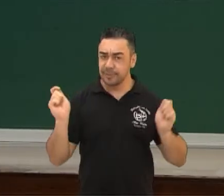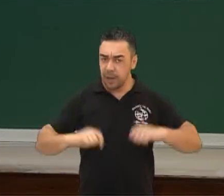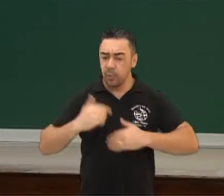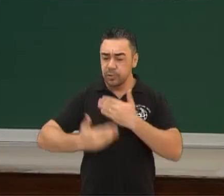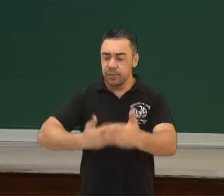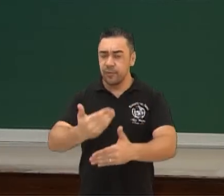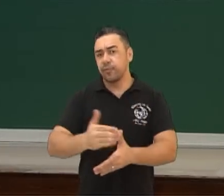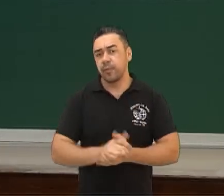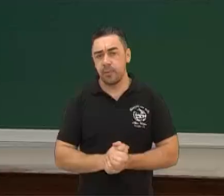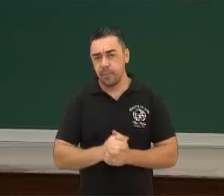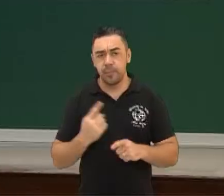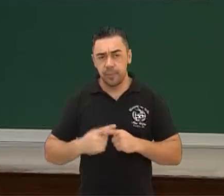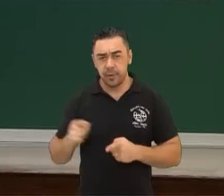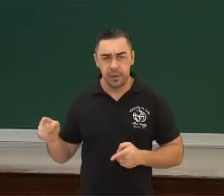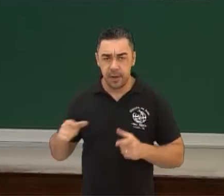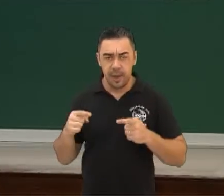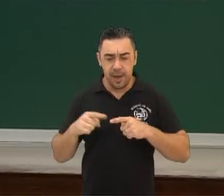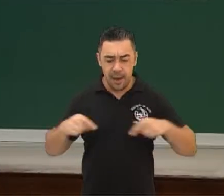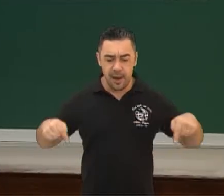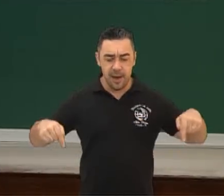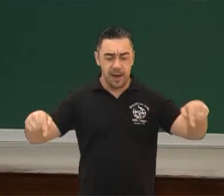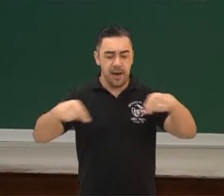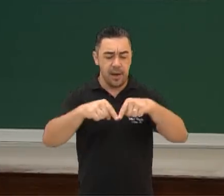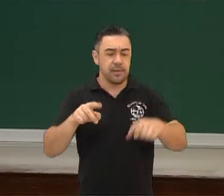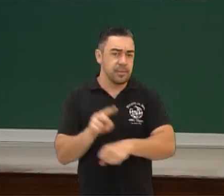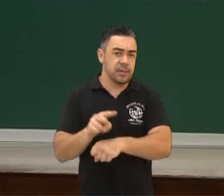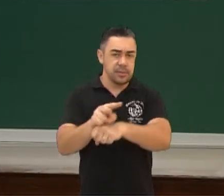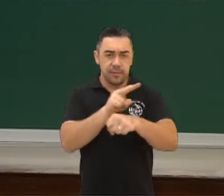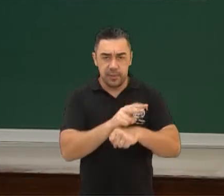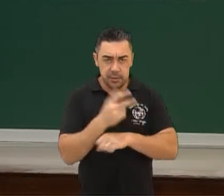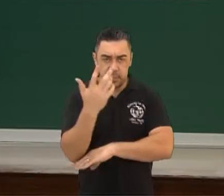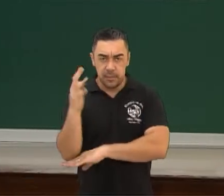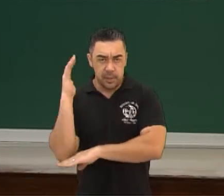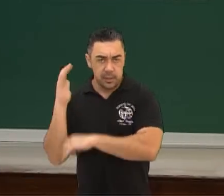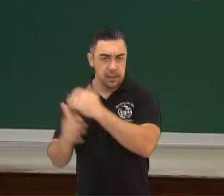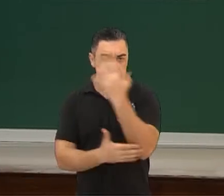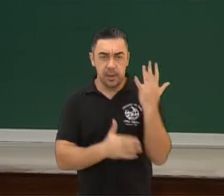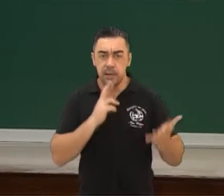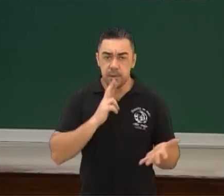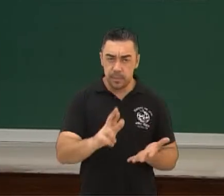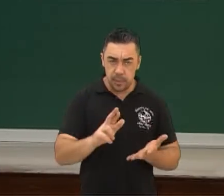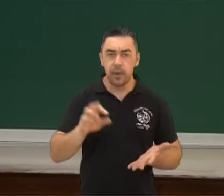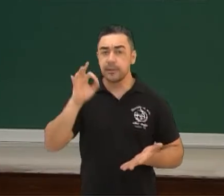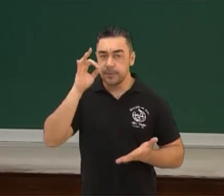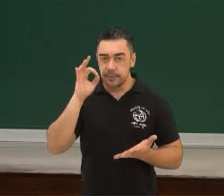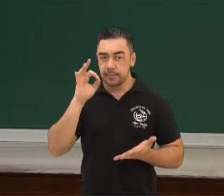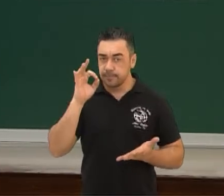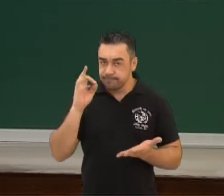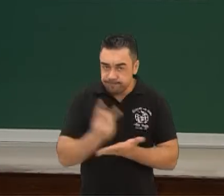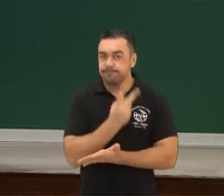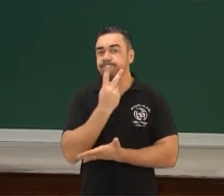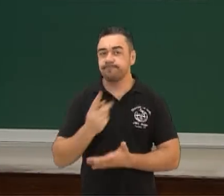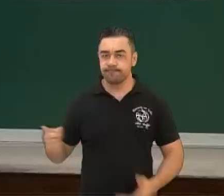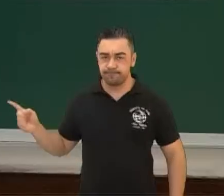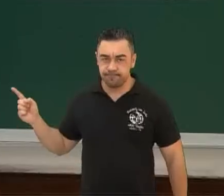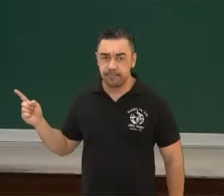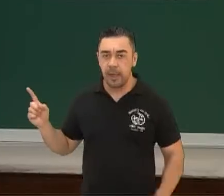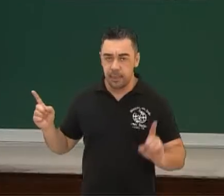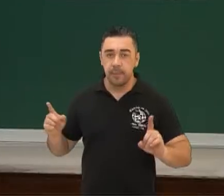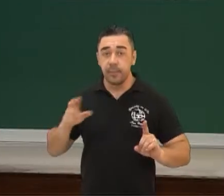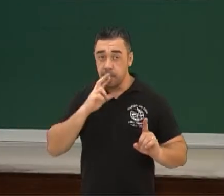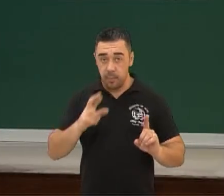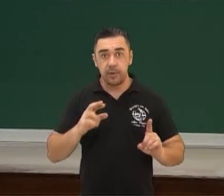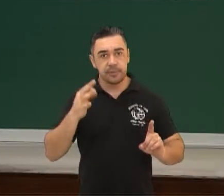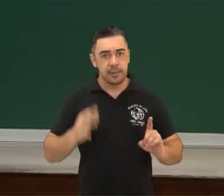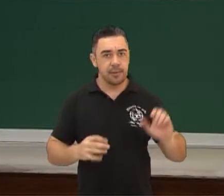Brasil, devido ao tamanho das áreas de preservação ambiental. Então, essa alternativa ela está incorreta. Para você que acertou a